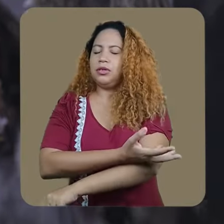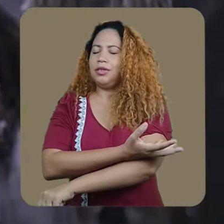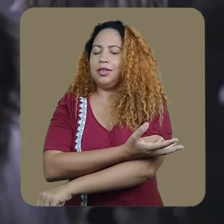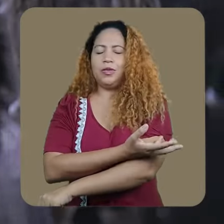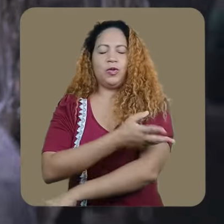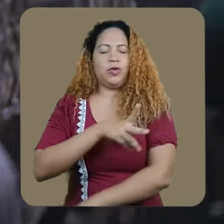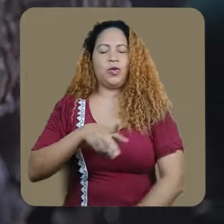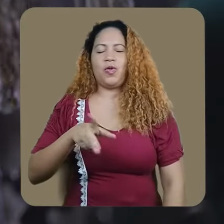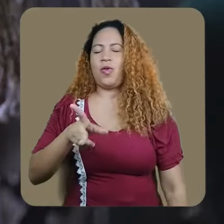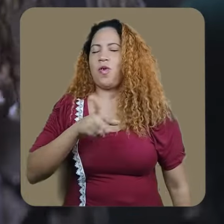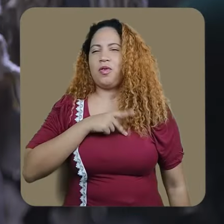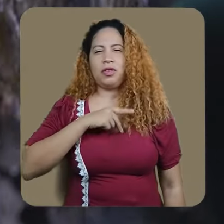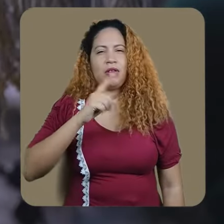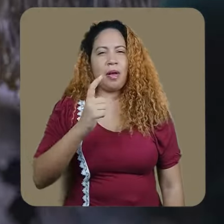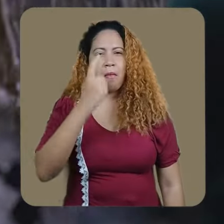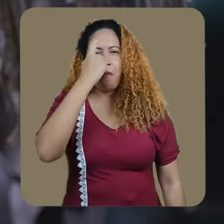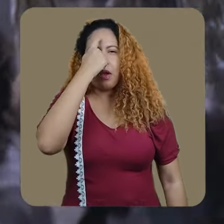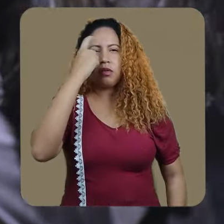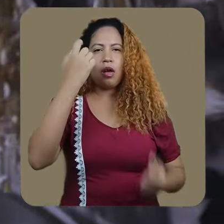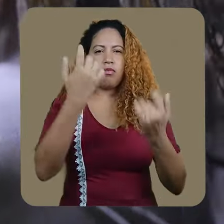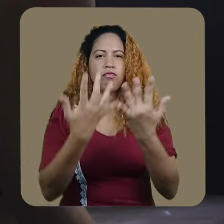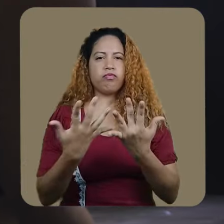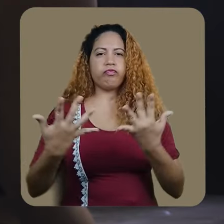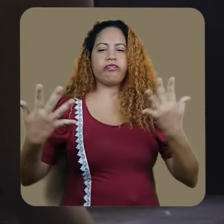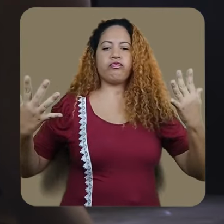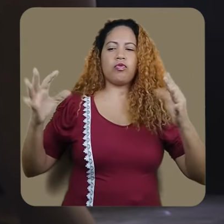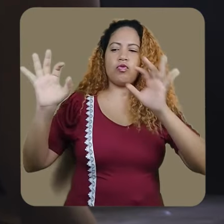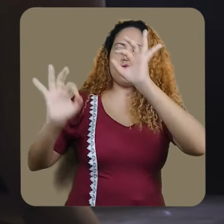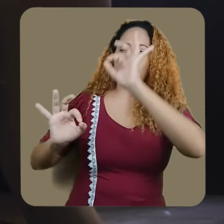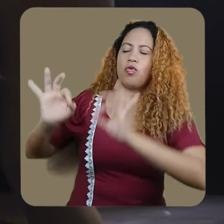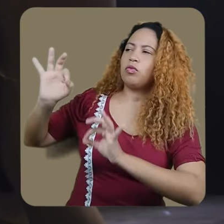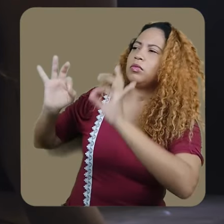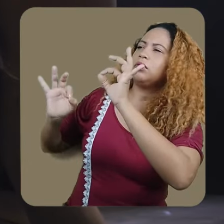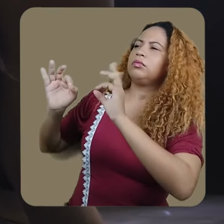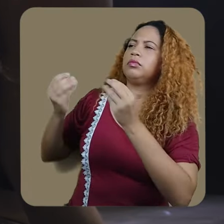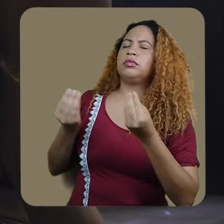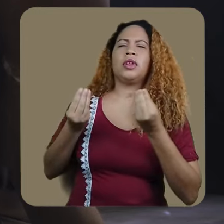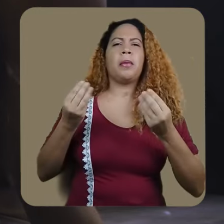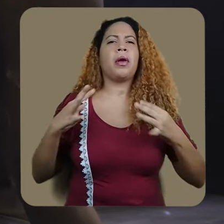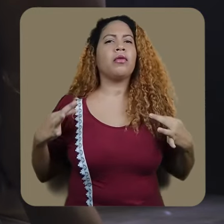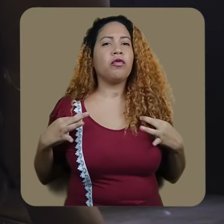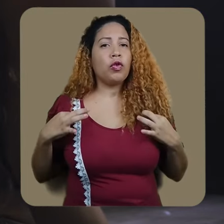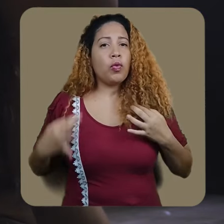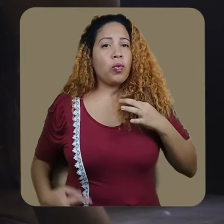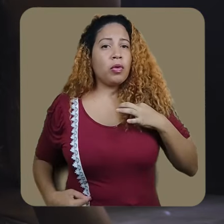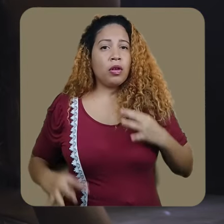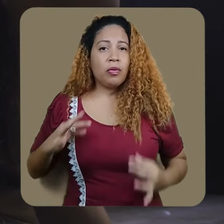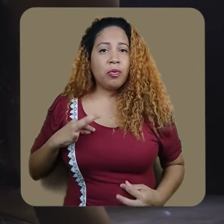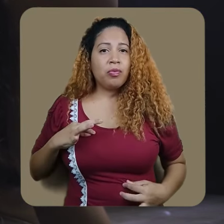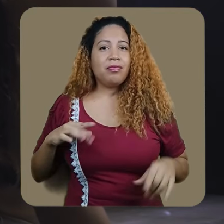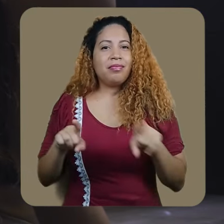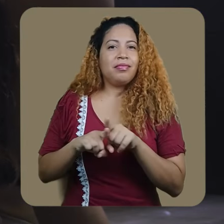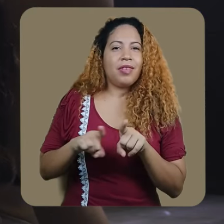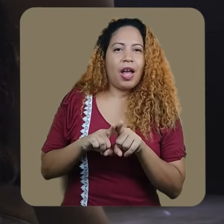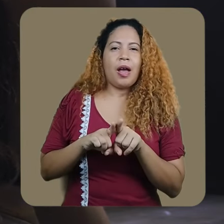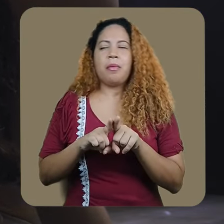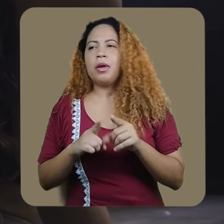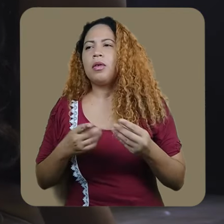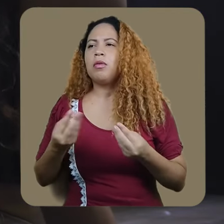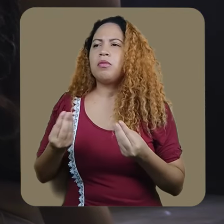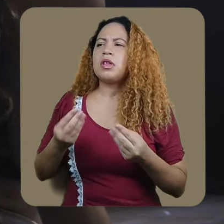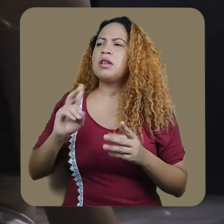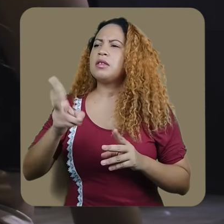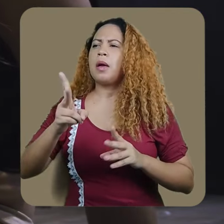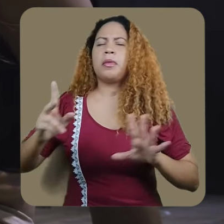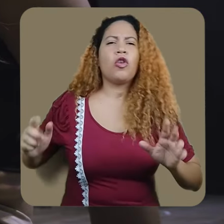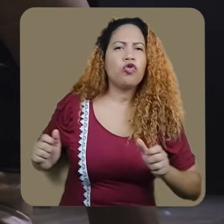Emocionante de poder pensar uma cenografia, realizar, né, a cenografia e o figurino. E para